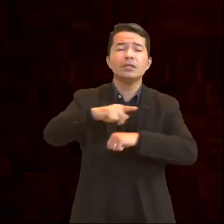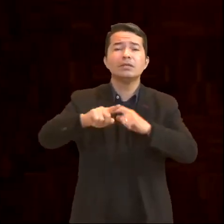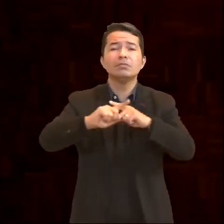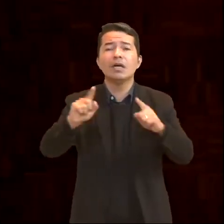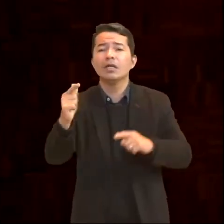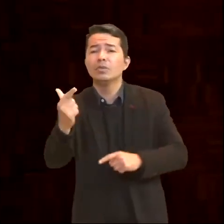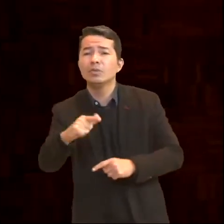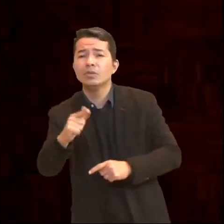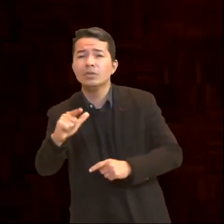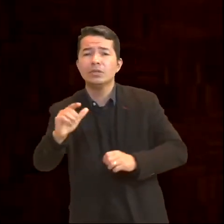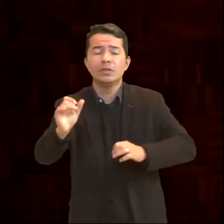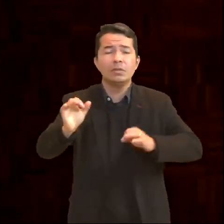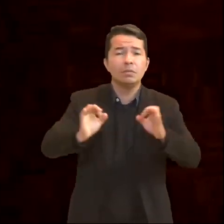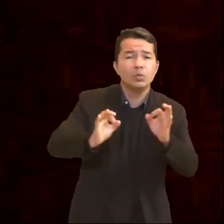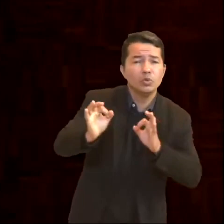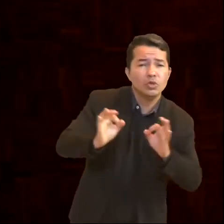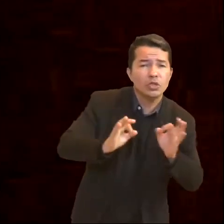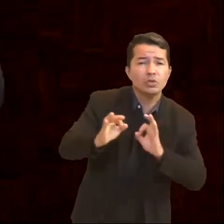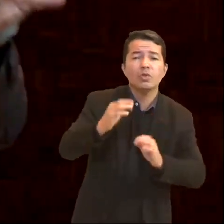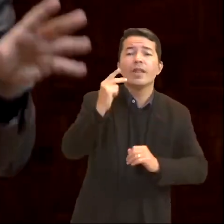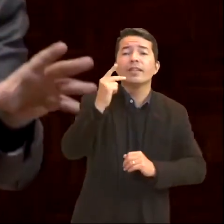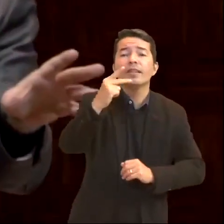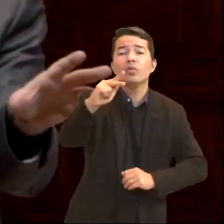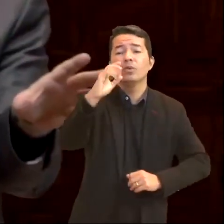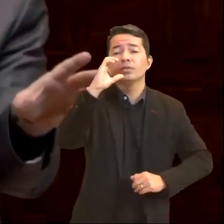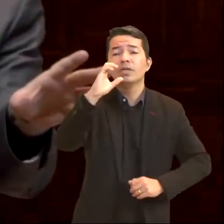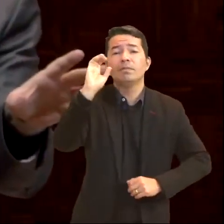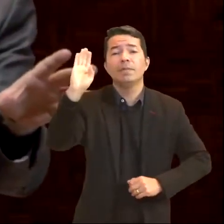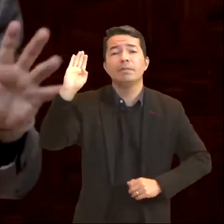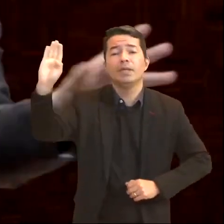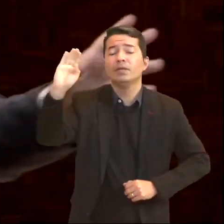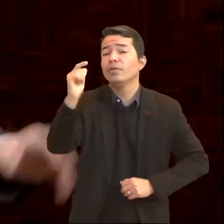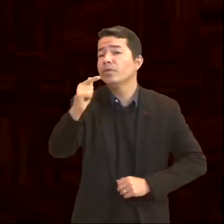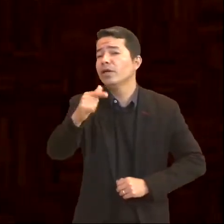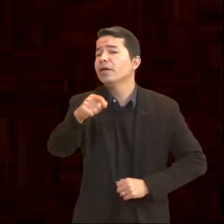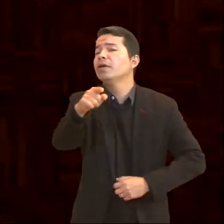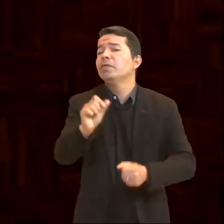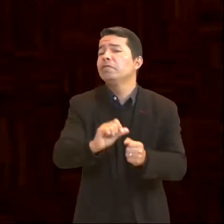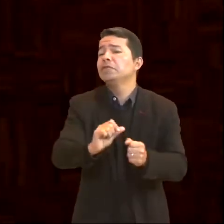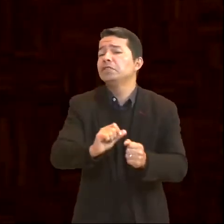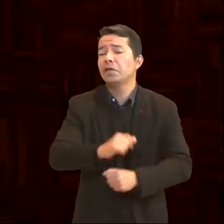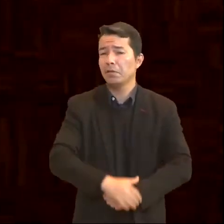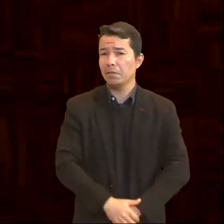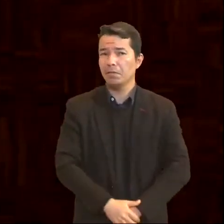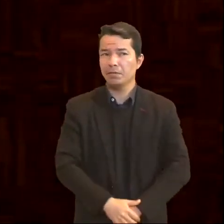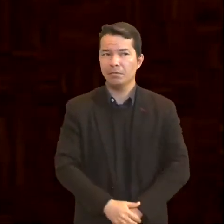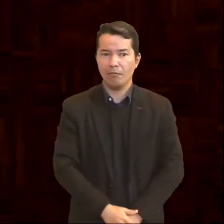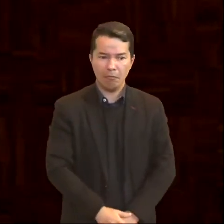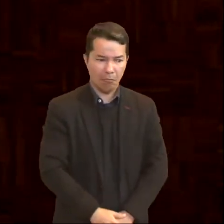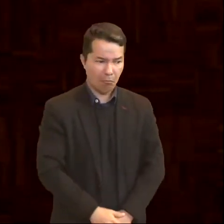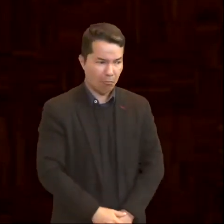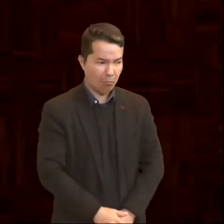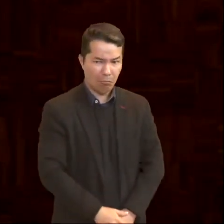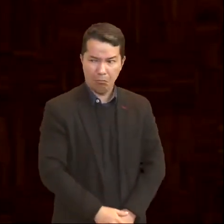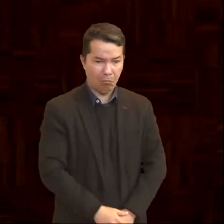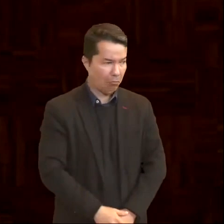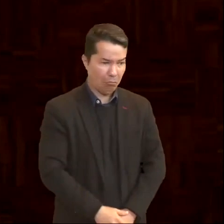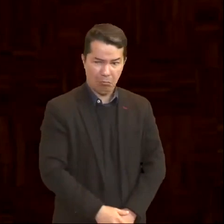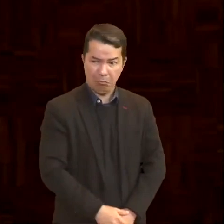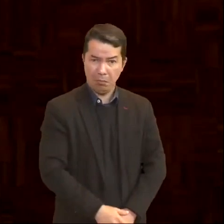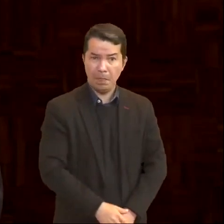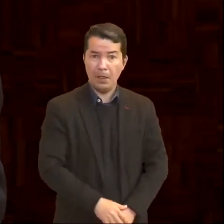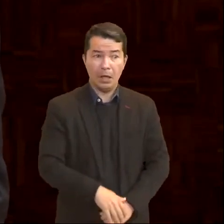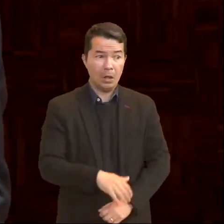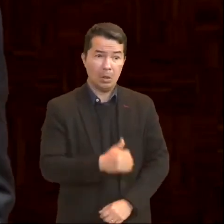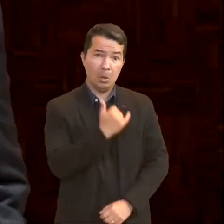está no plano de ação, não está no plano estratégico, como é que você faz? Ele diz: bom, aí a igreja vai